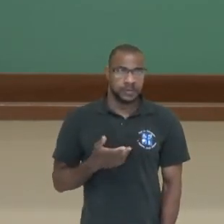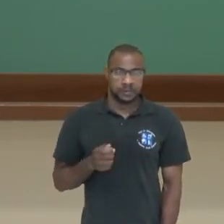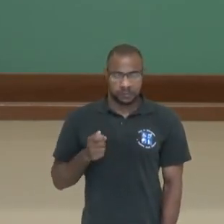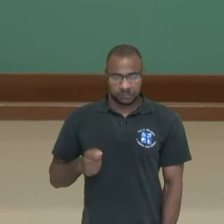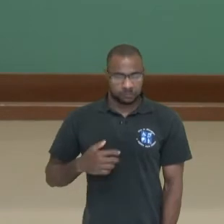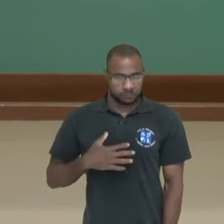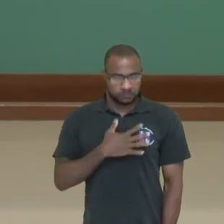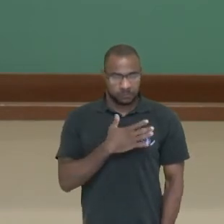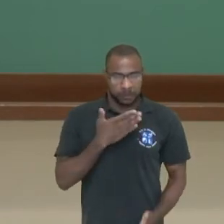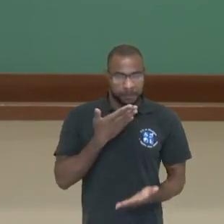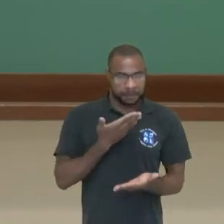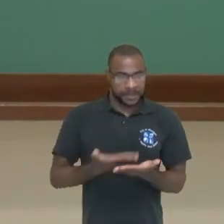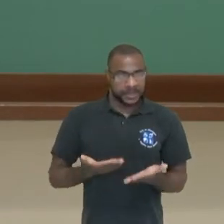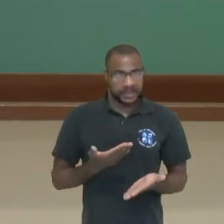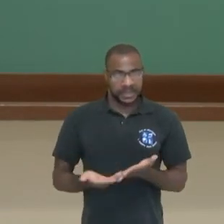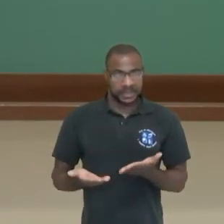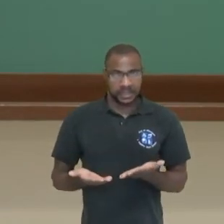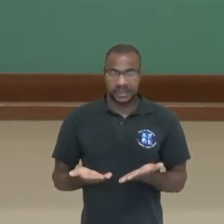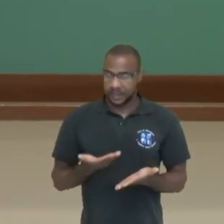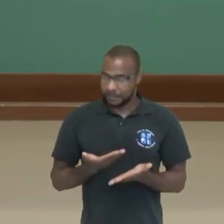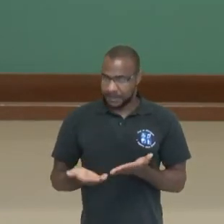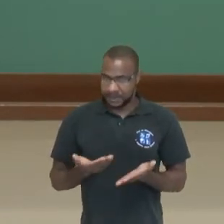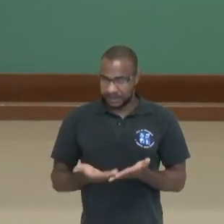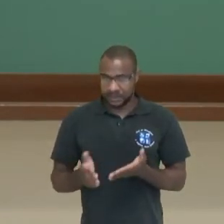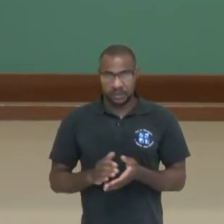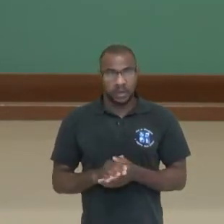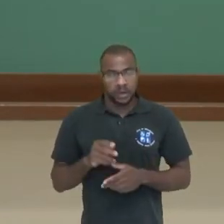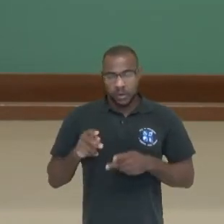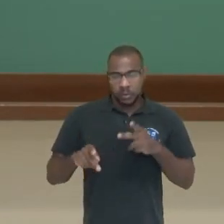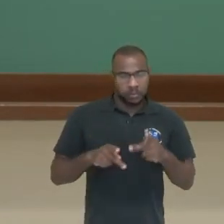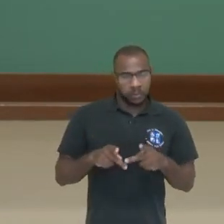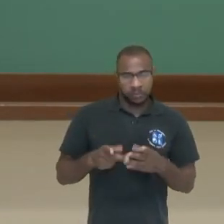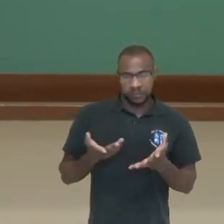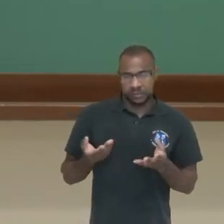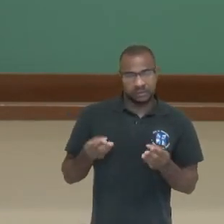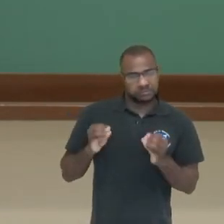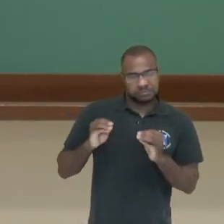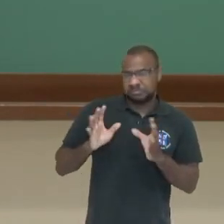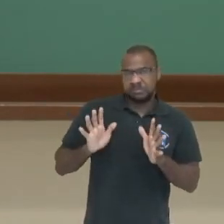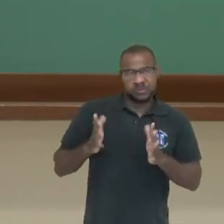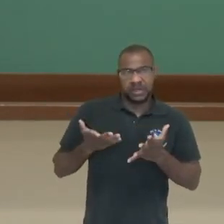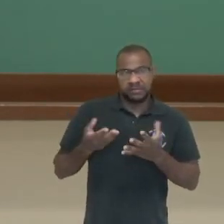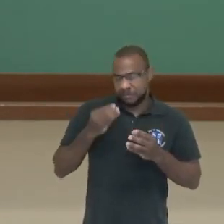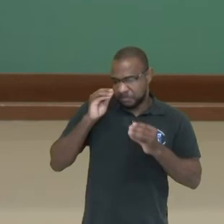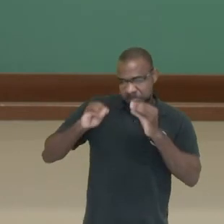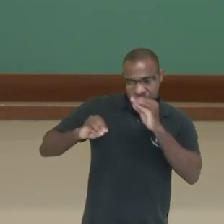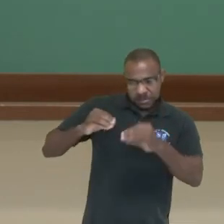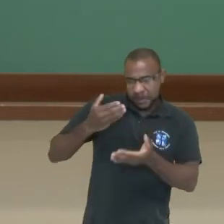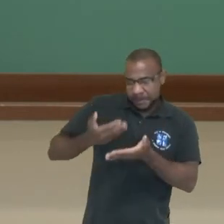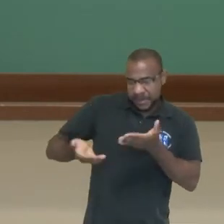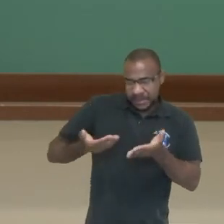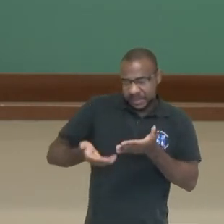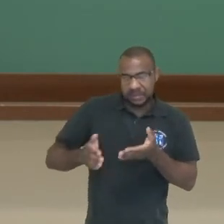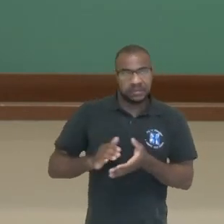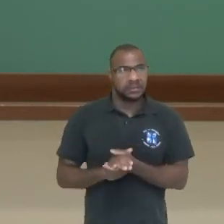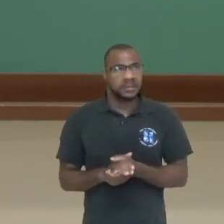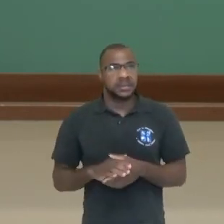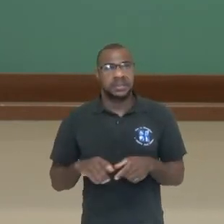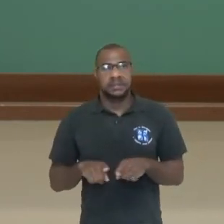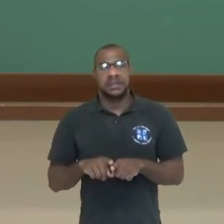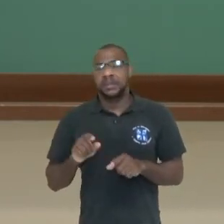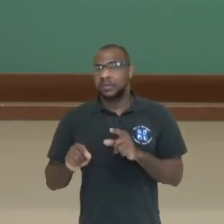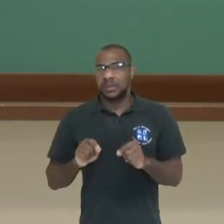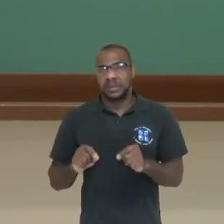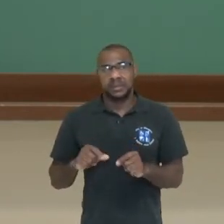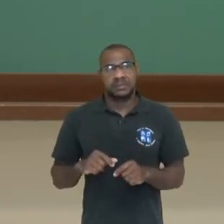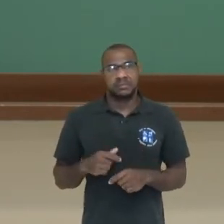estava perdendo a sua popularidade, isso pelas denúncias de seus crimes e isso também por não ter